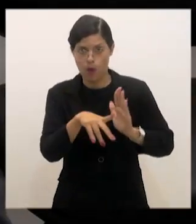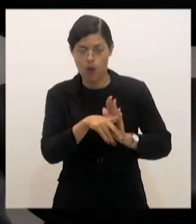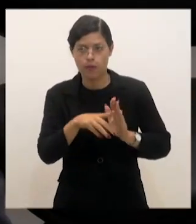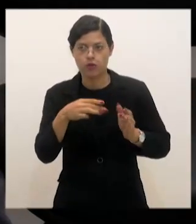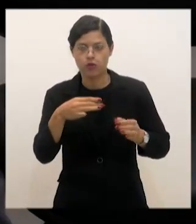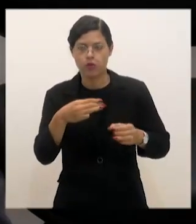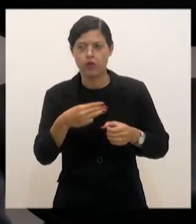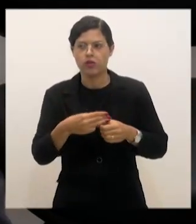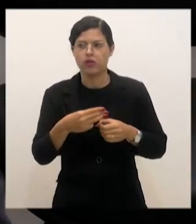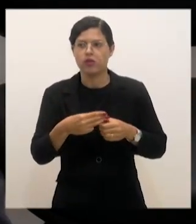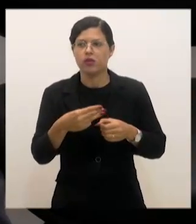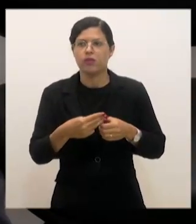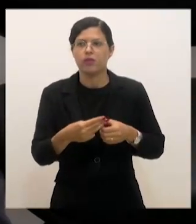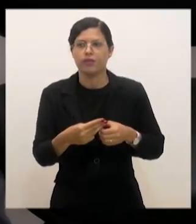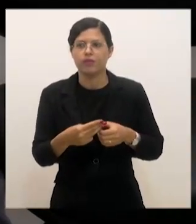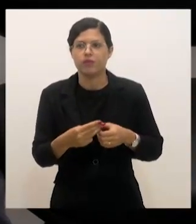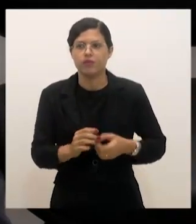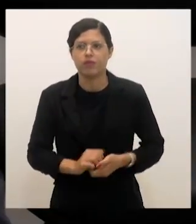territoriais.